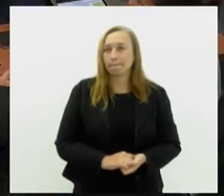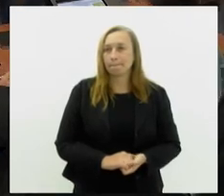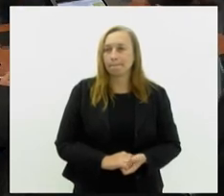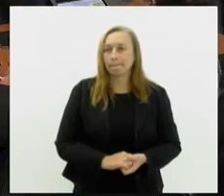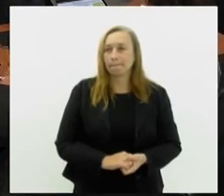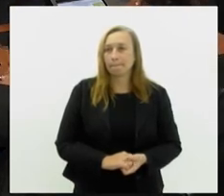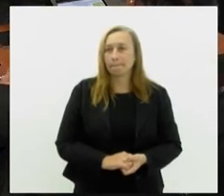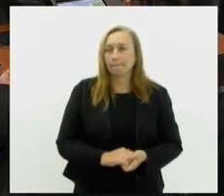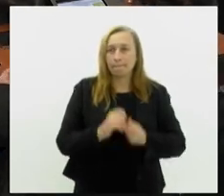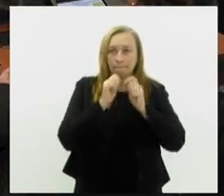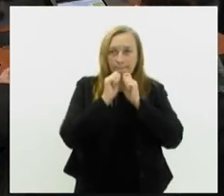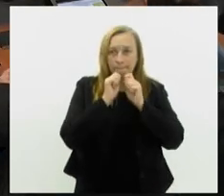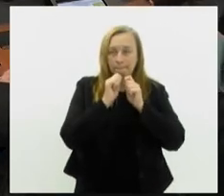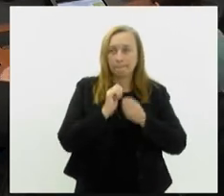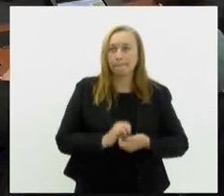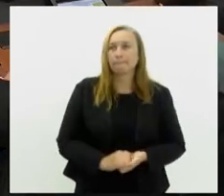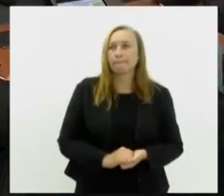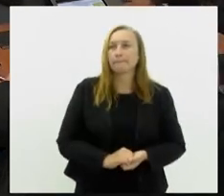O microfone